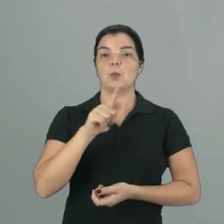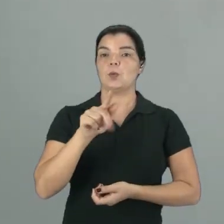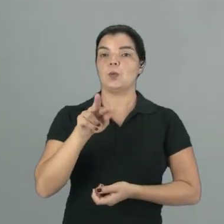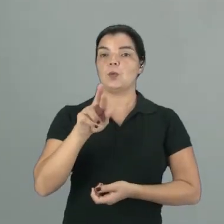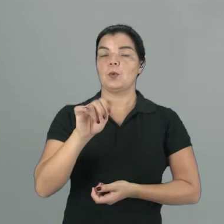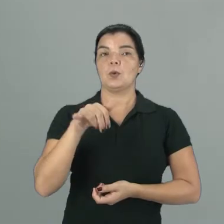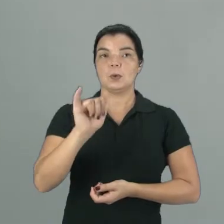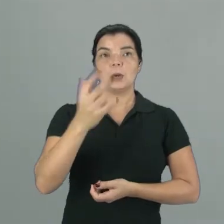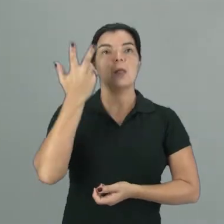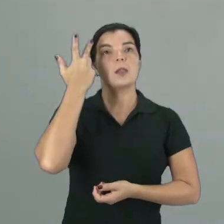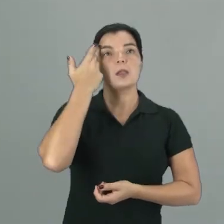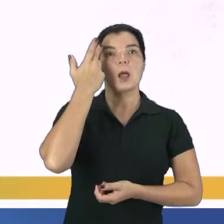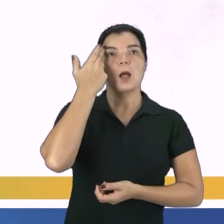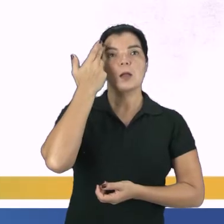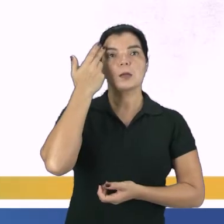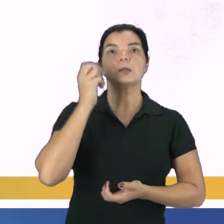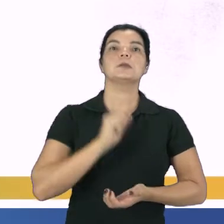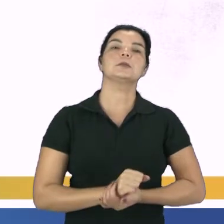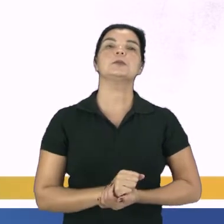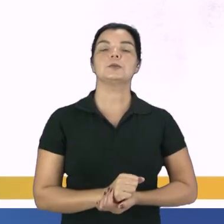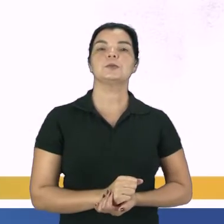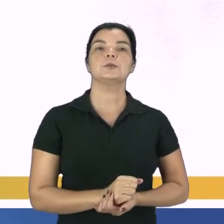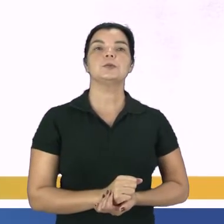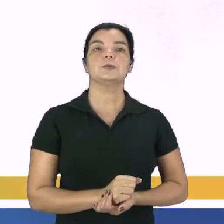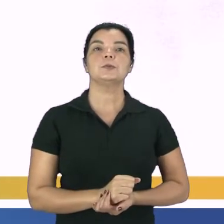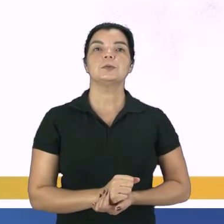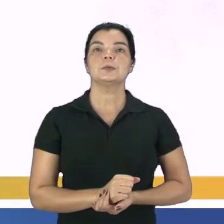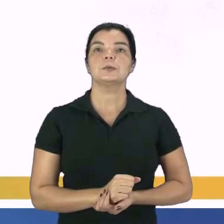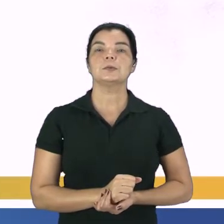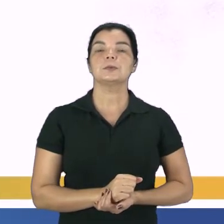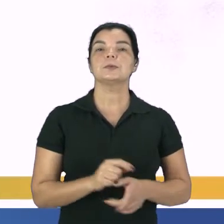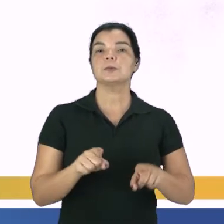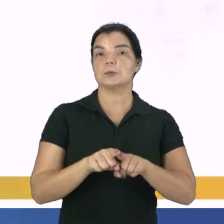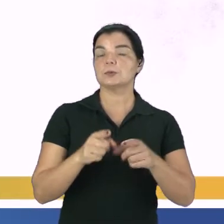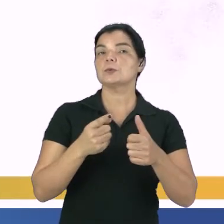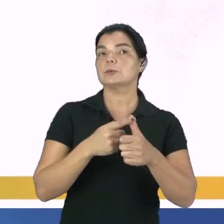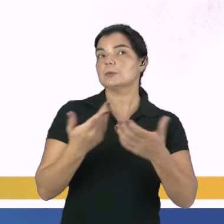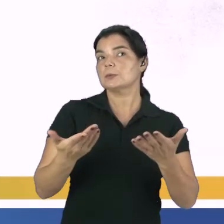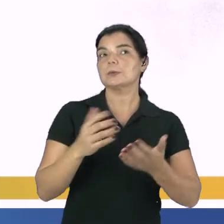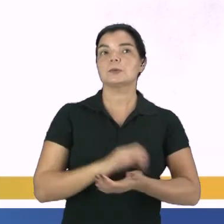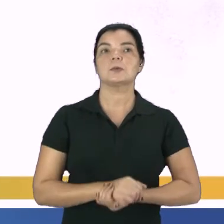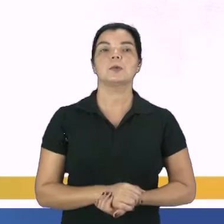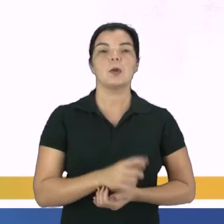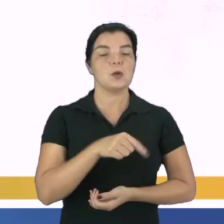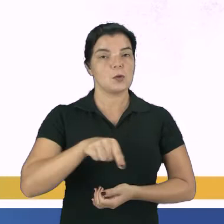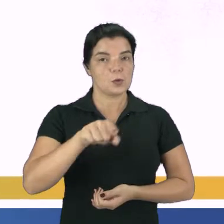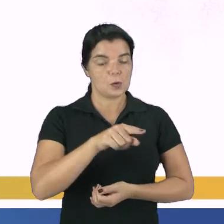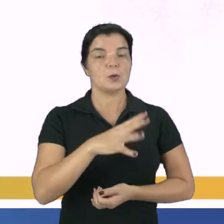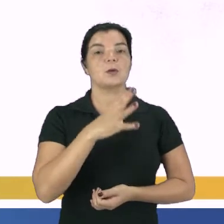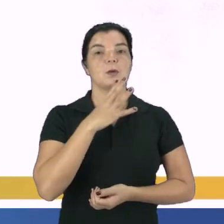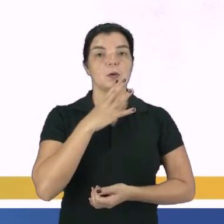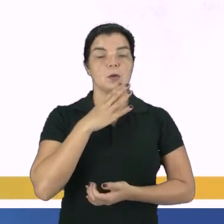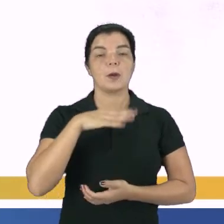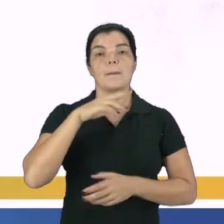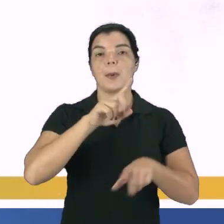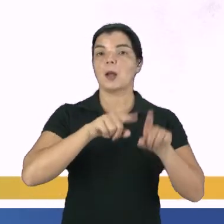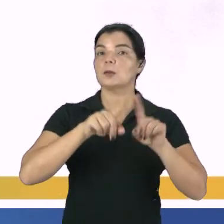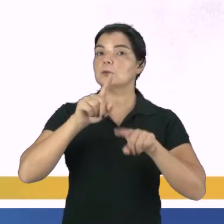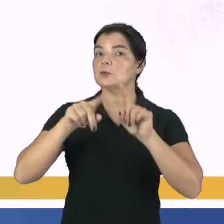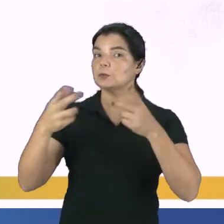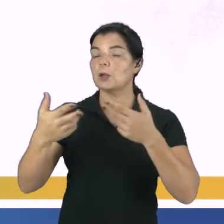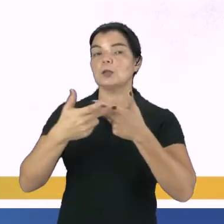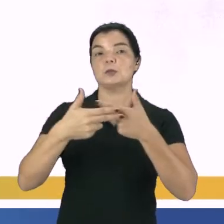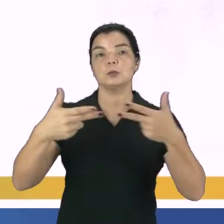cores naturais, né? As cores primárias, vamos chamar assim, mas vocês sabem que existem hoje as mais variadas cores